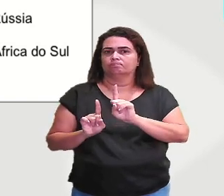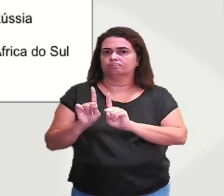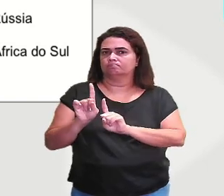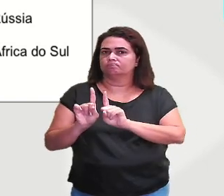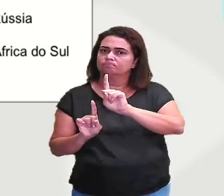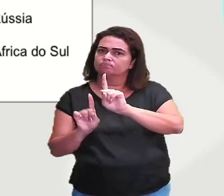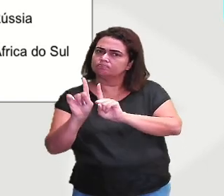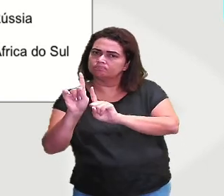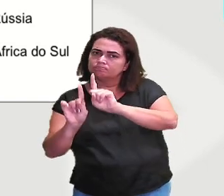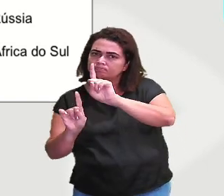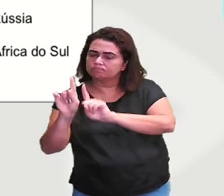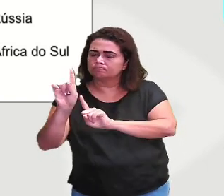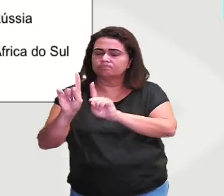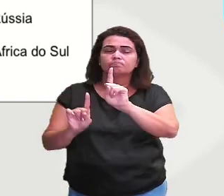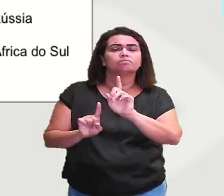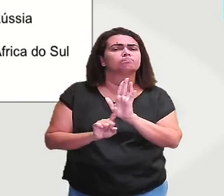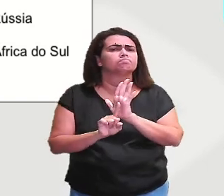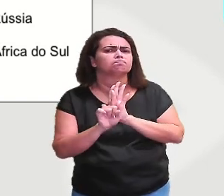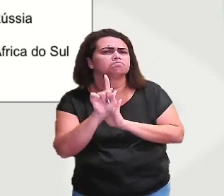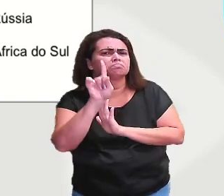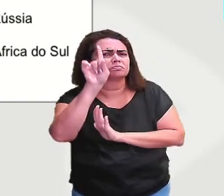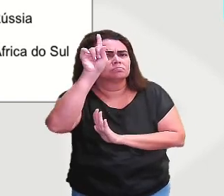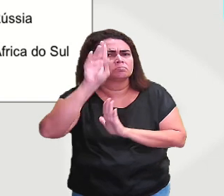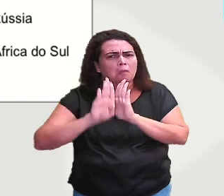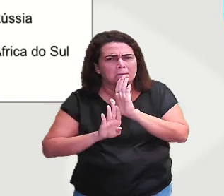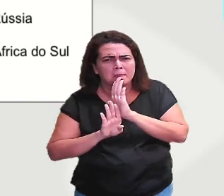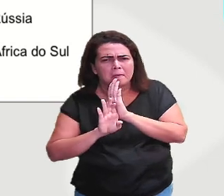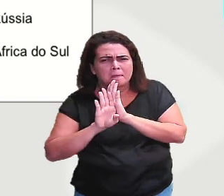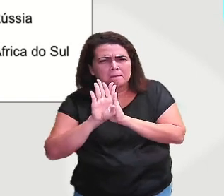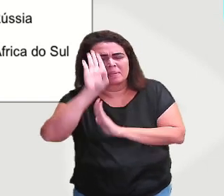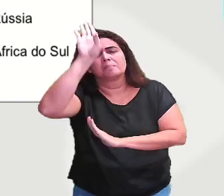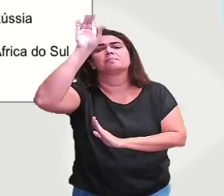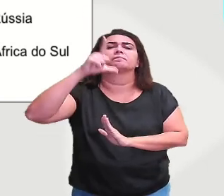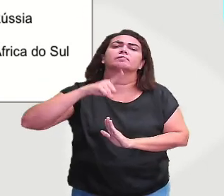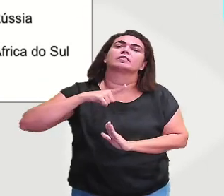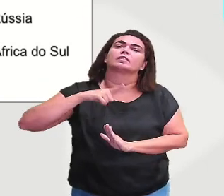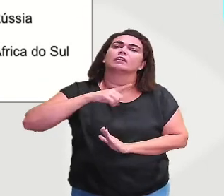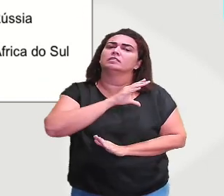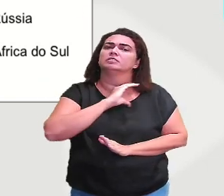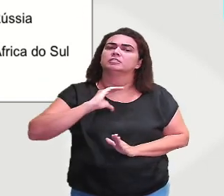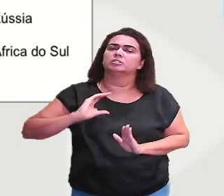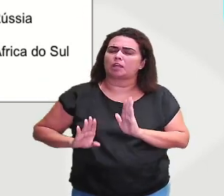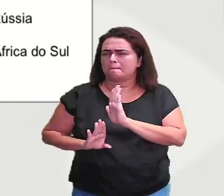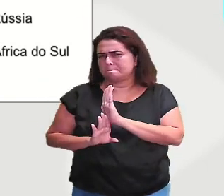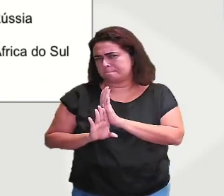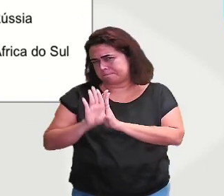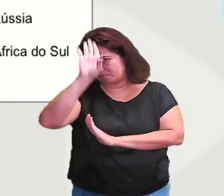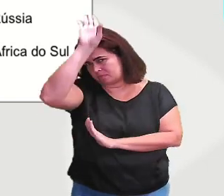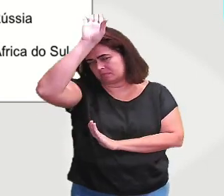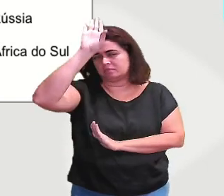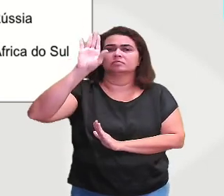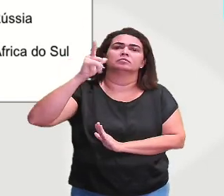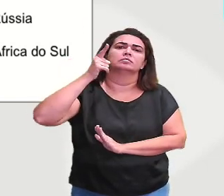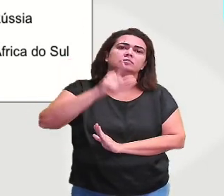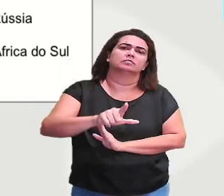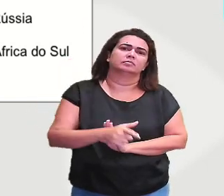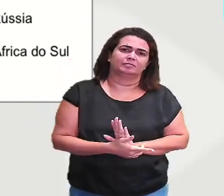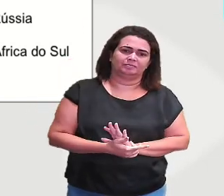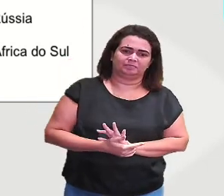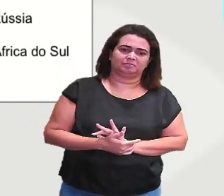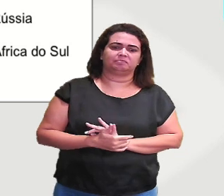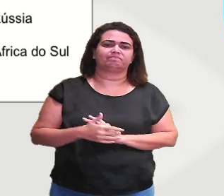você observa que há um crescimento. A China é que tem um crescimento vertiginoso. O PIB da China é um monstruoso, né?